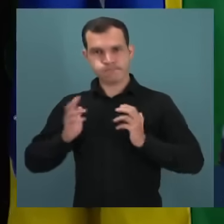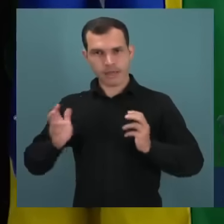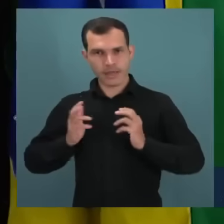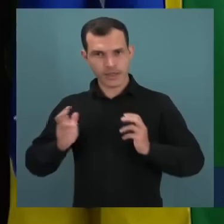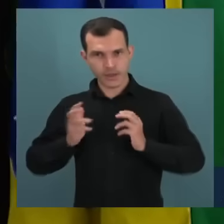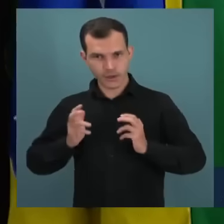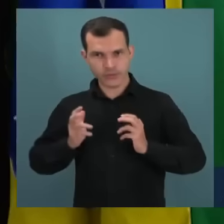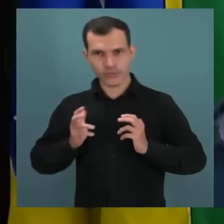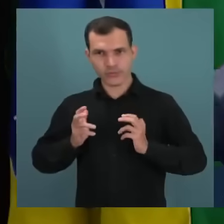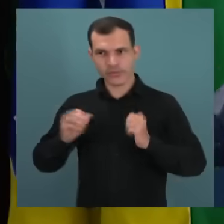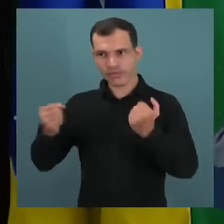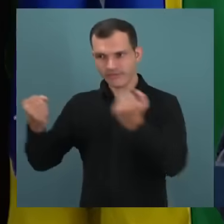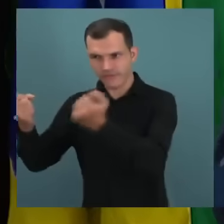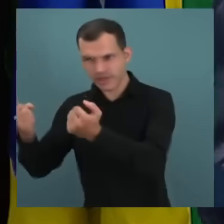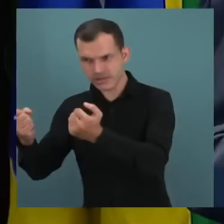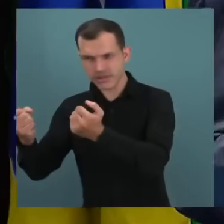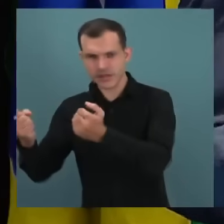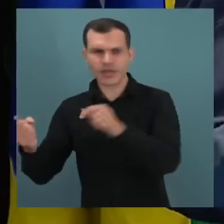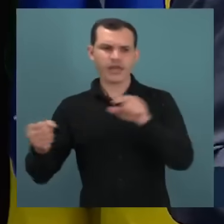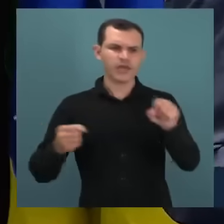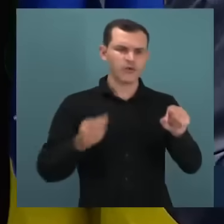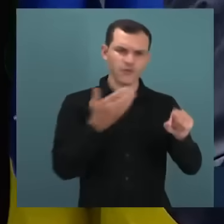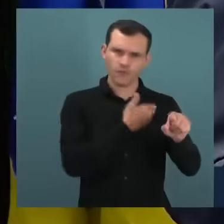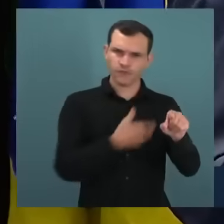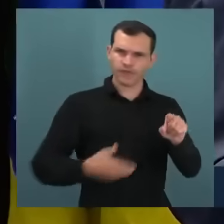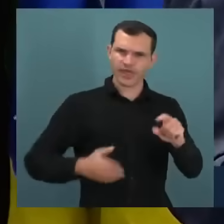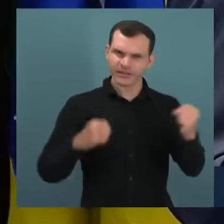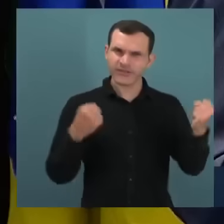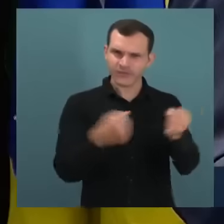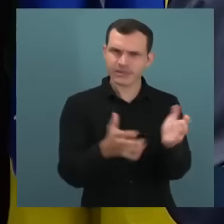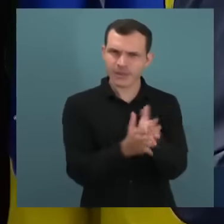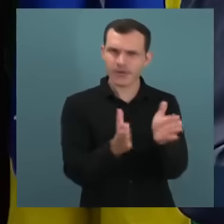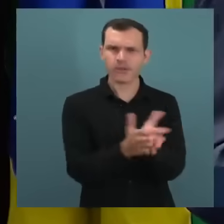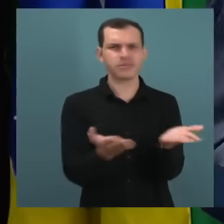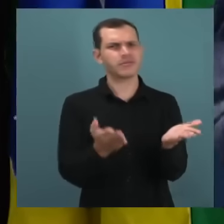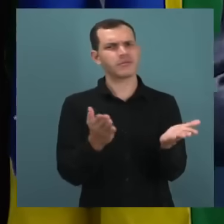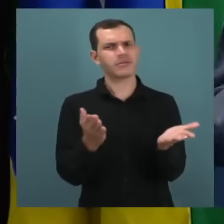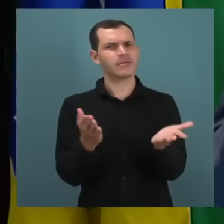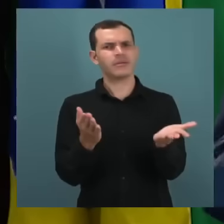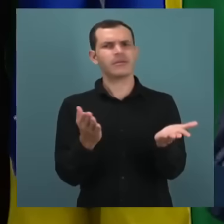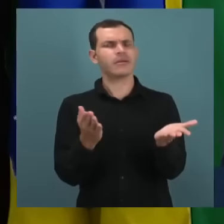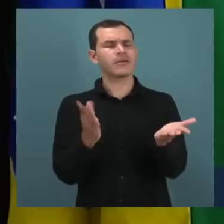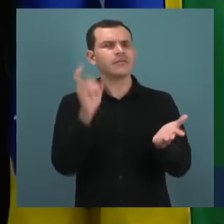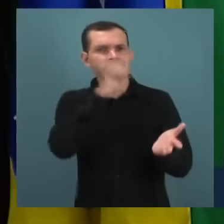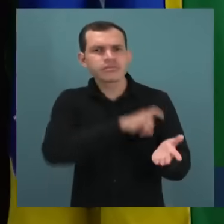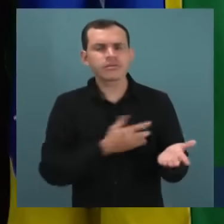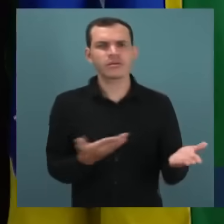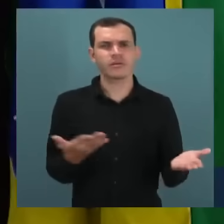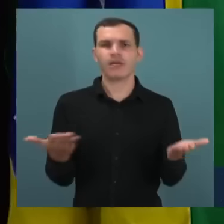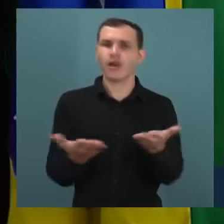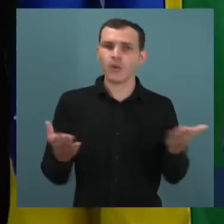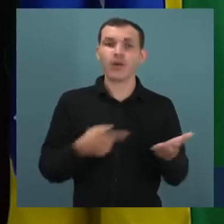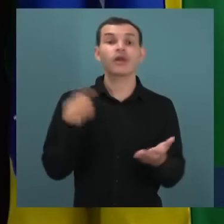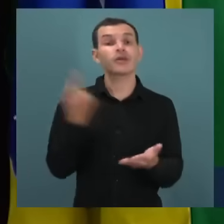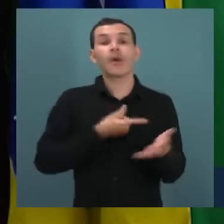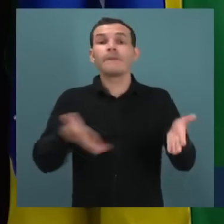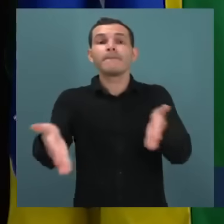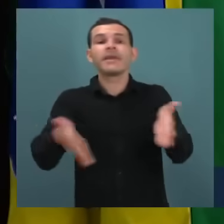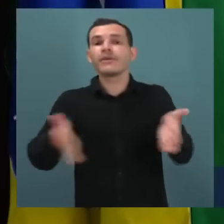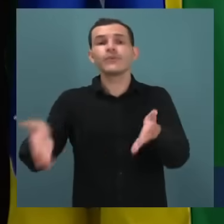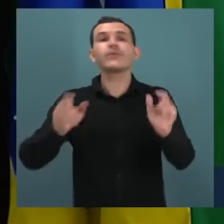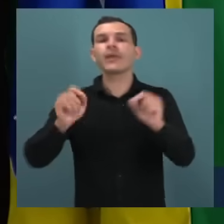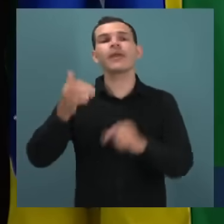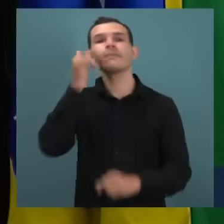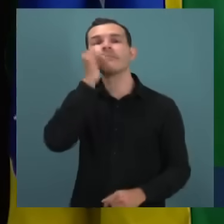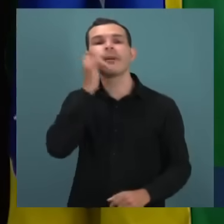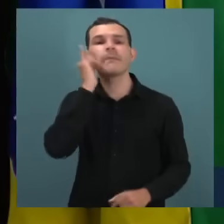pobres. Nada mais falacioso e nada mais enganoso. Mas nós vivemos no momento das narrativas. Tivemos, por exemplo,